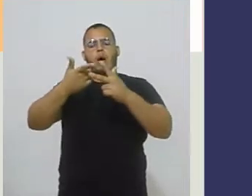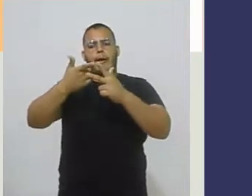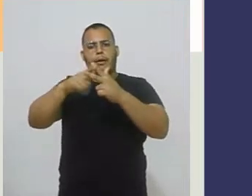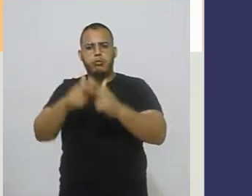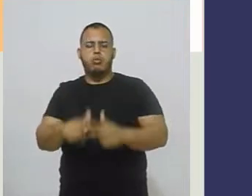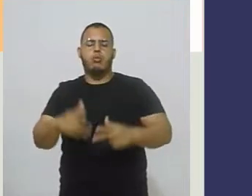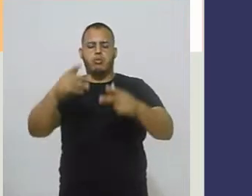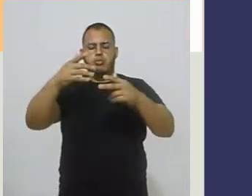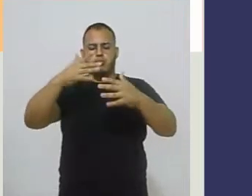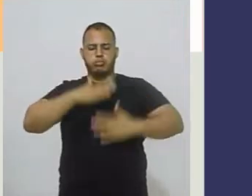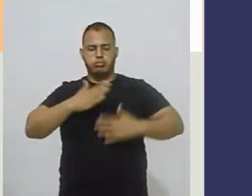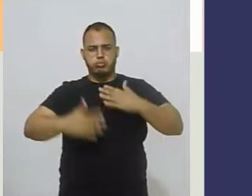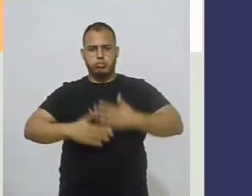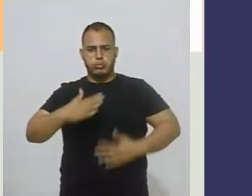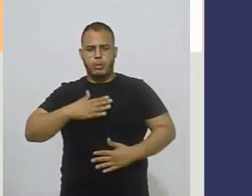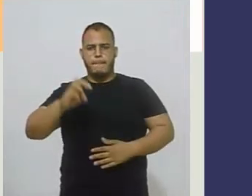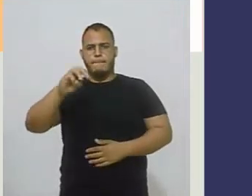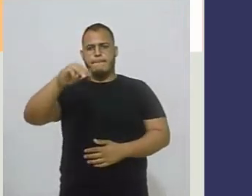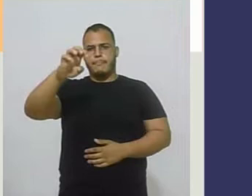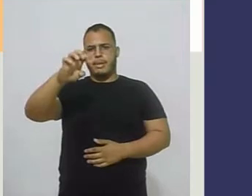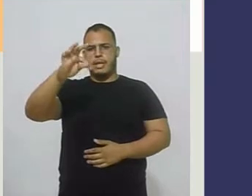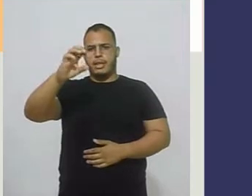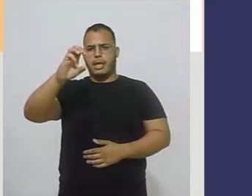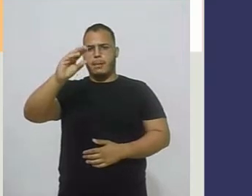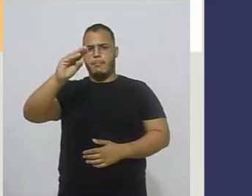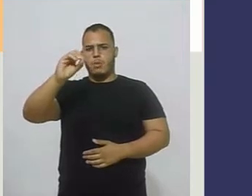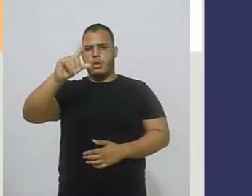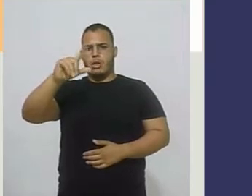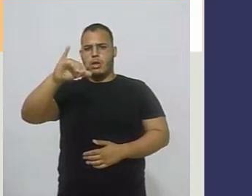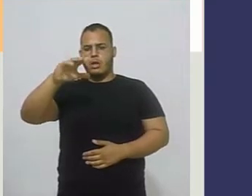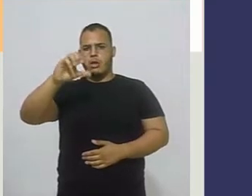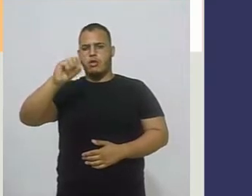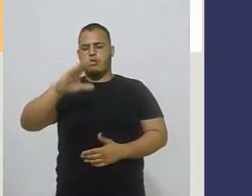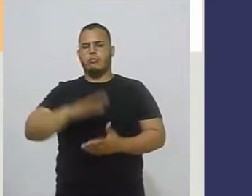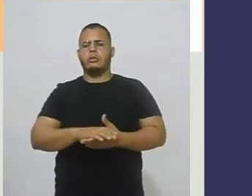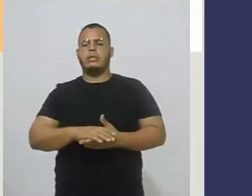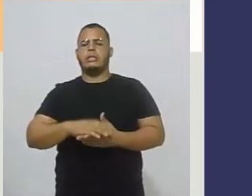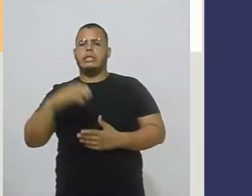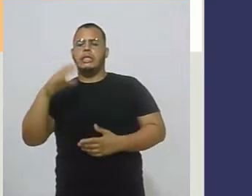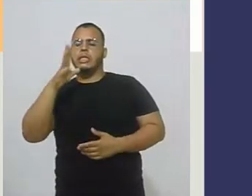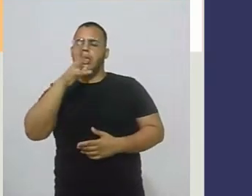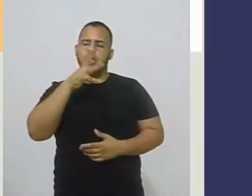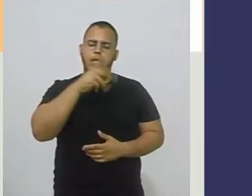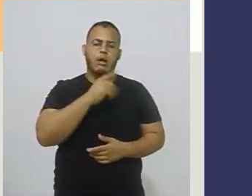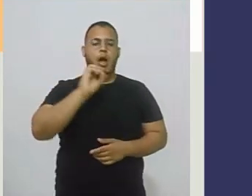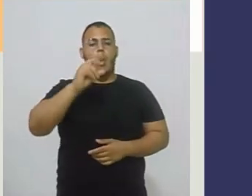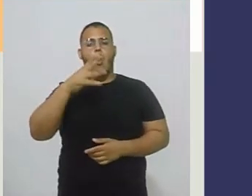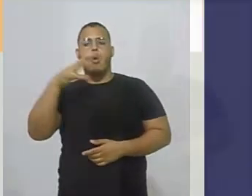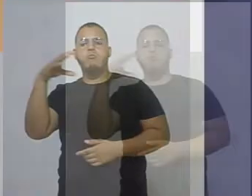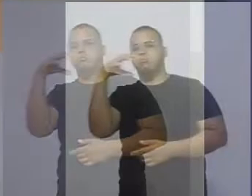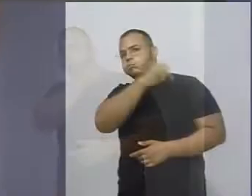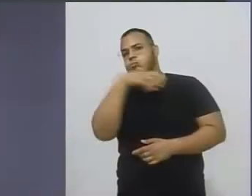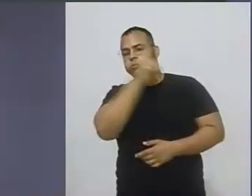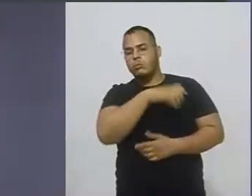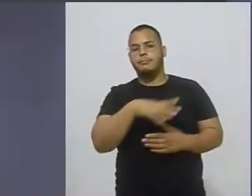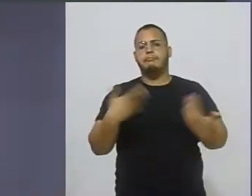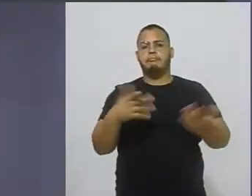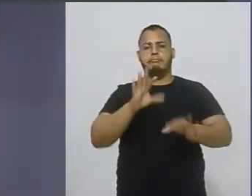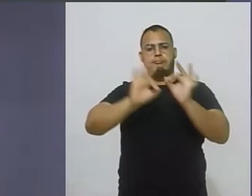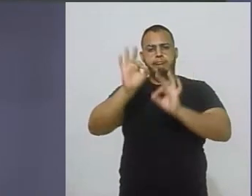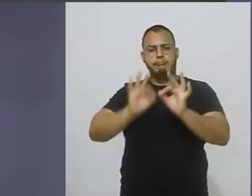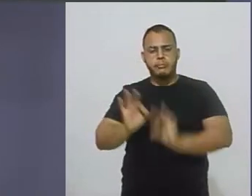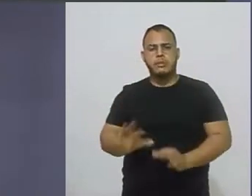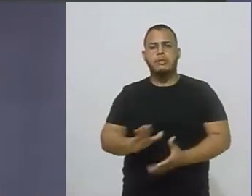certo? Eles vão estar aí regulando se o metabolismo está lento, se o metabolismo está mais acelerado. Eles vão estar aí juntos regulando esse